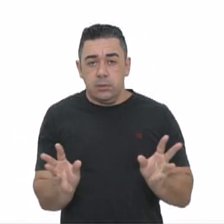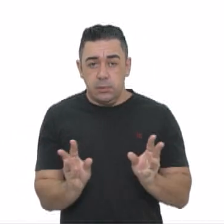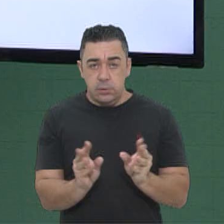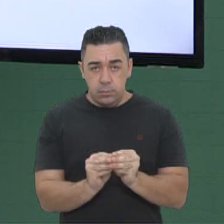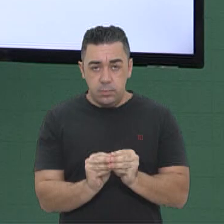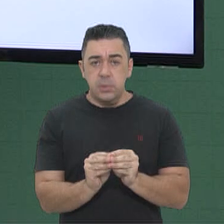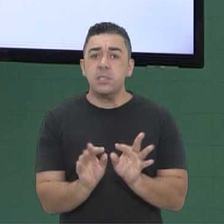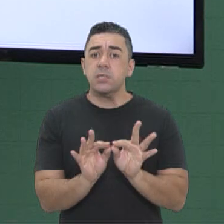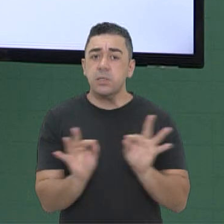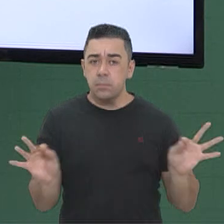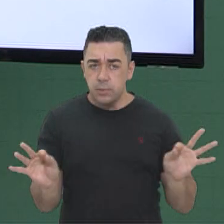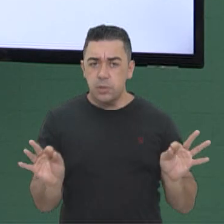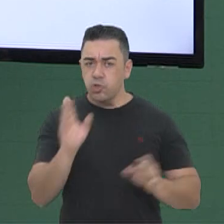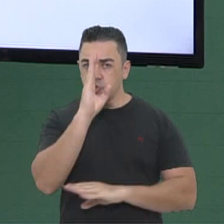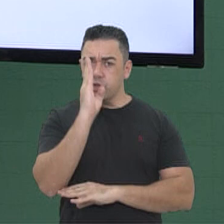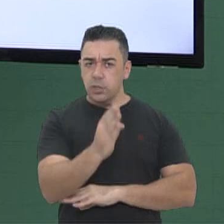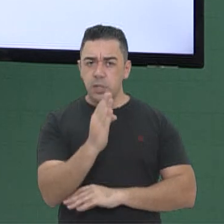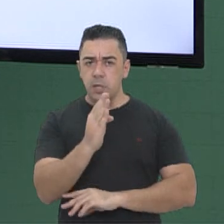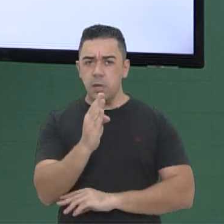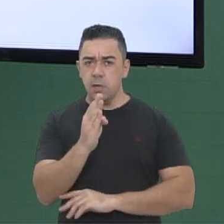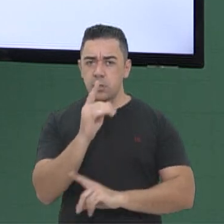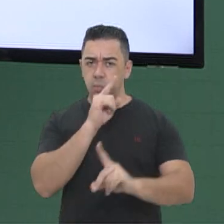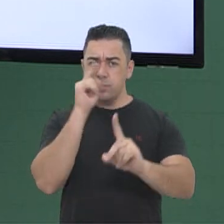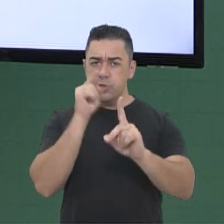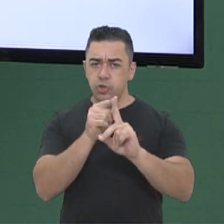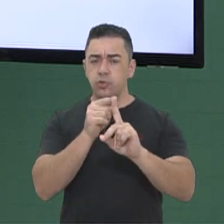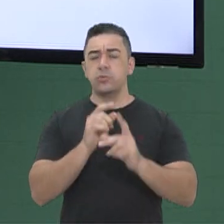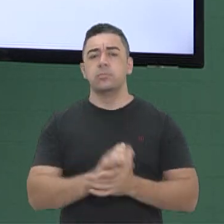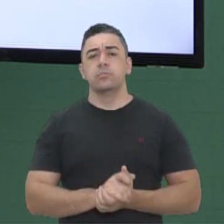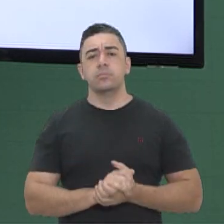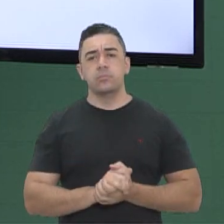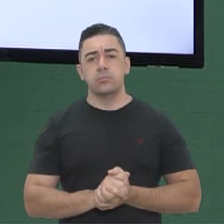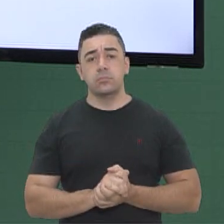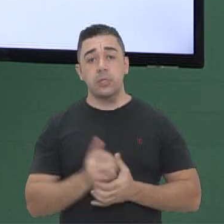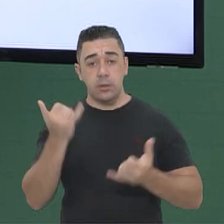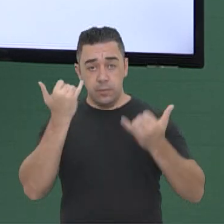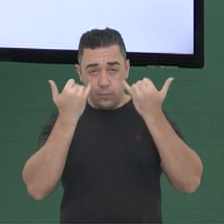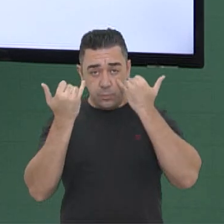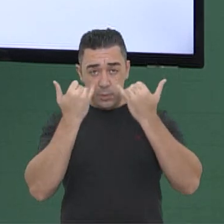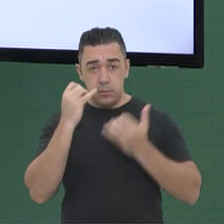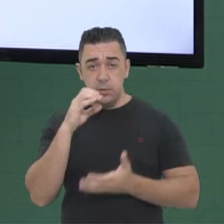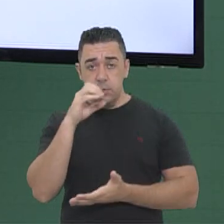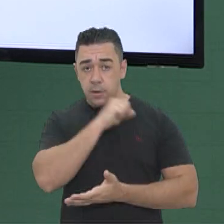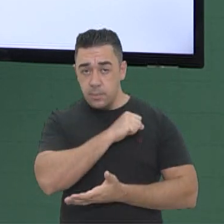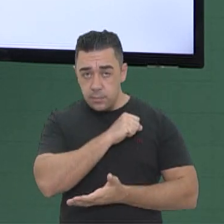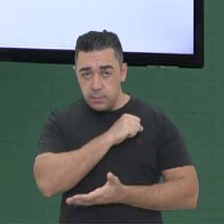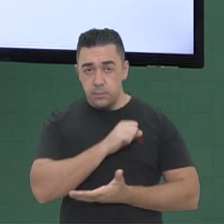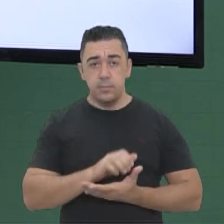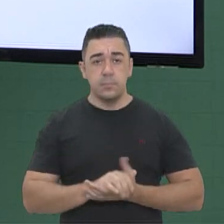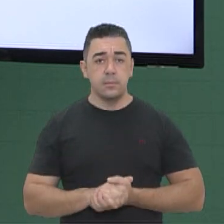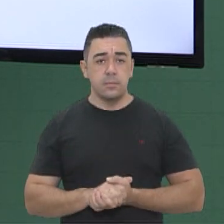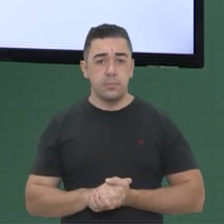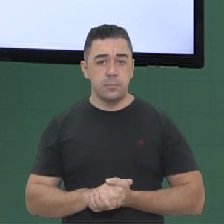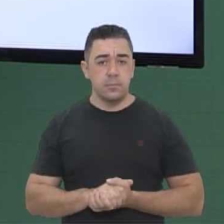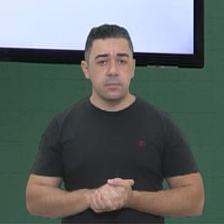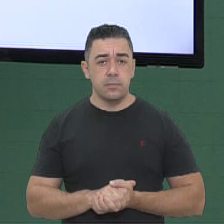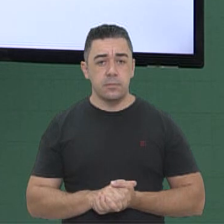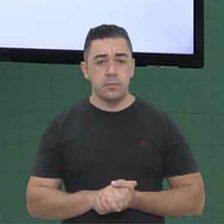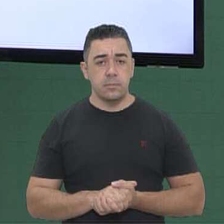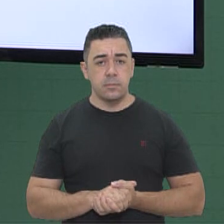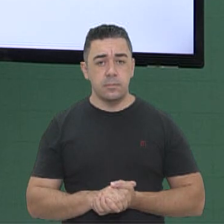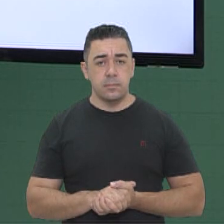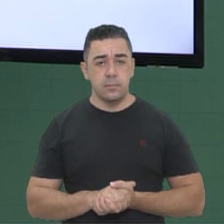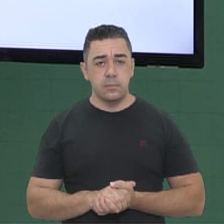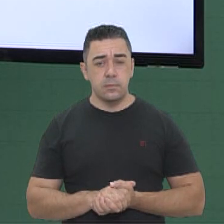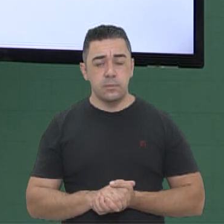linguagem simples, direta, objetiva, informação breve e concisa sobre o